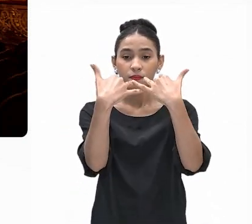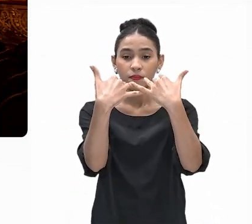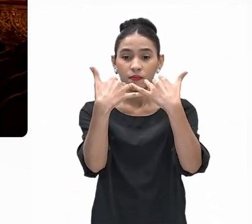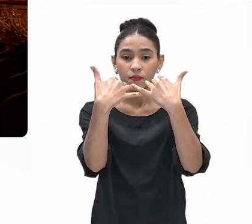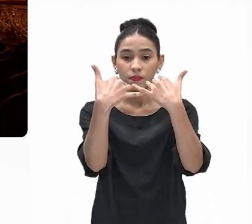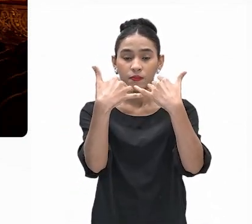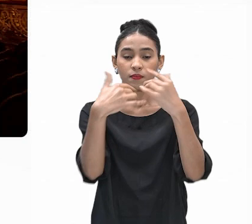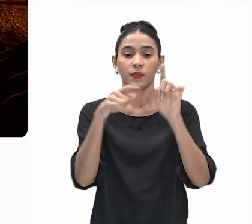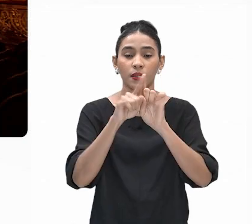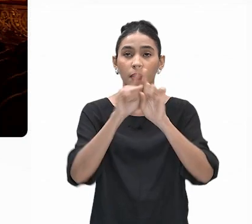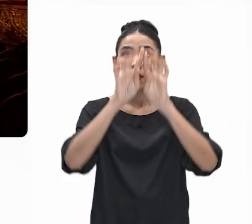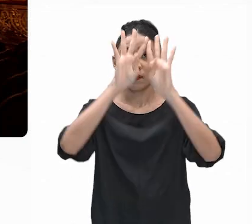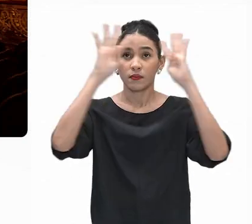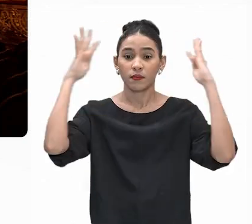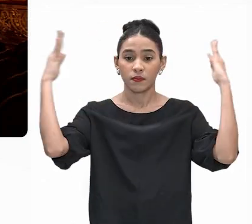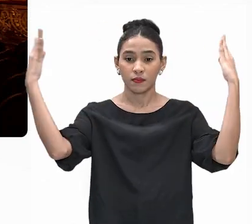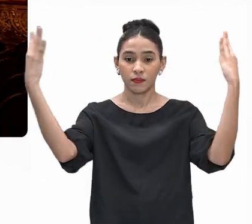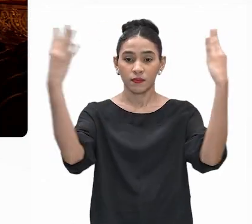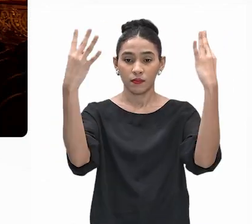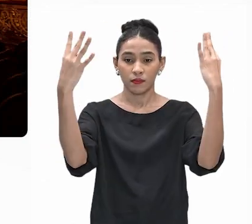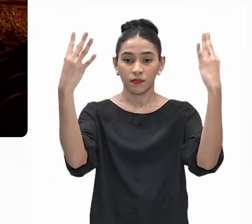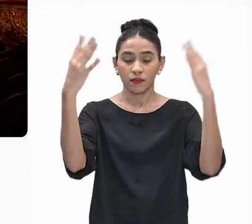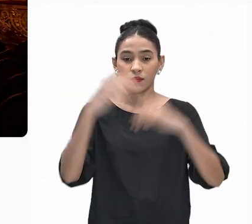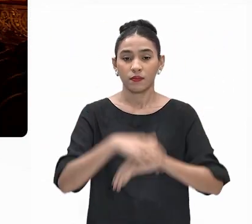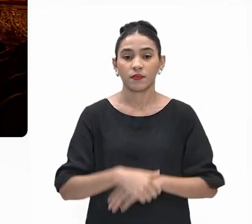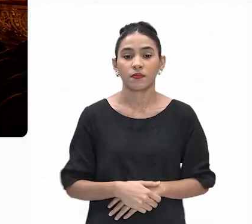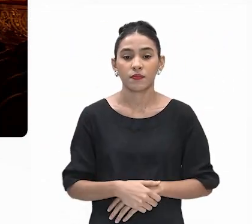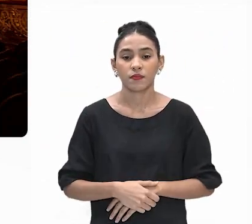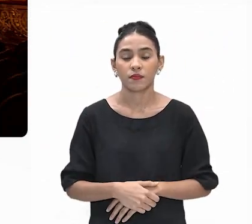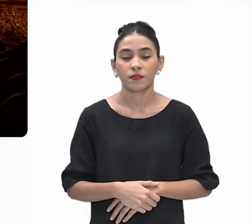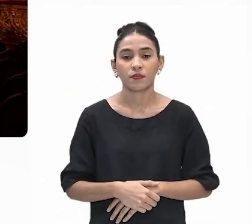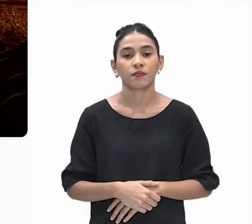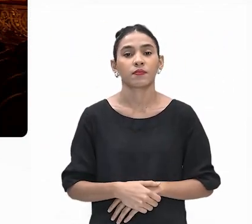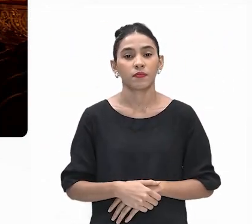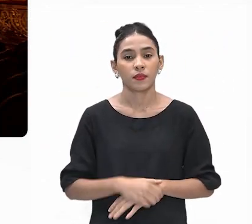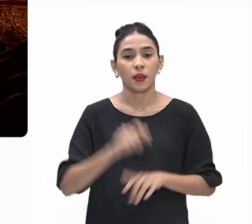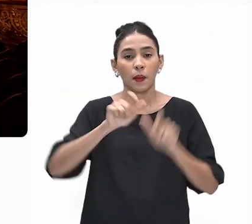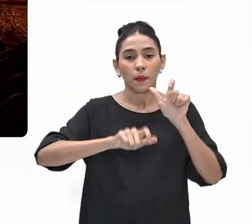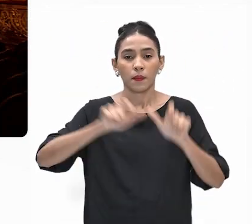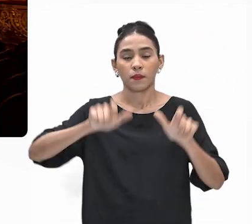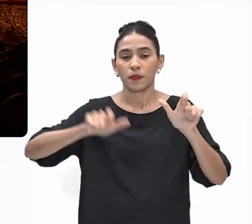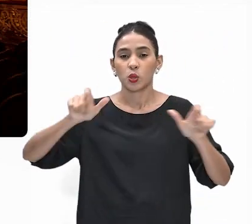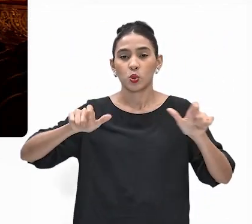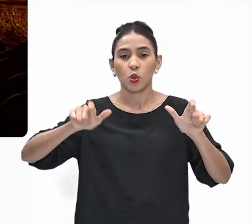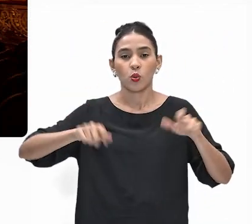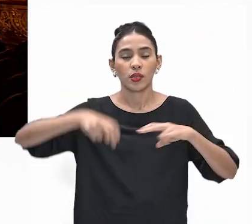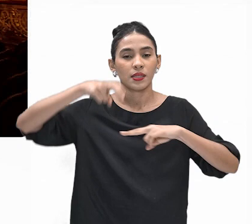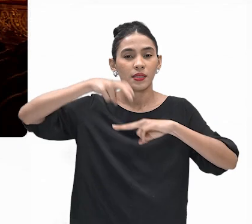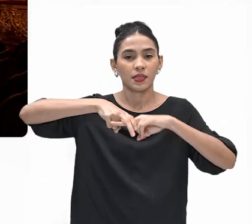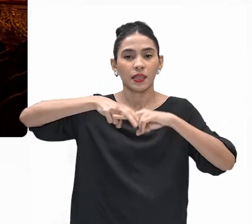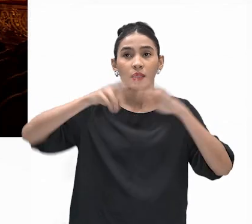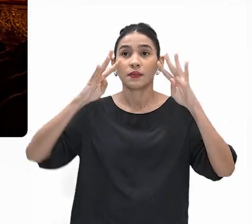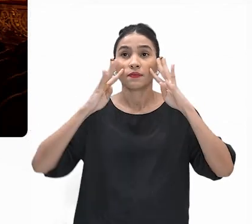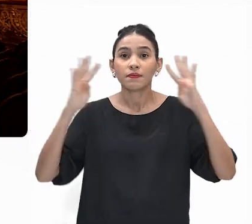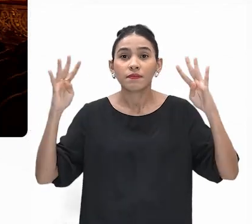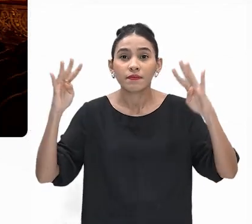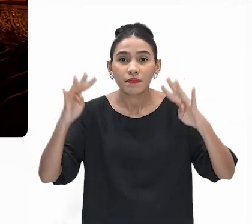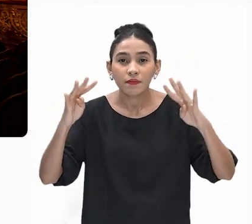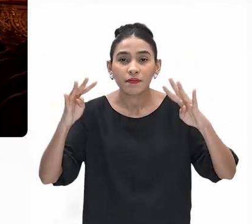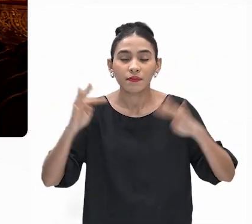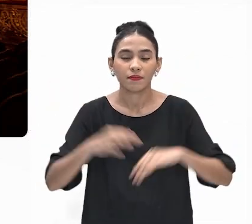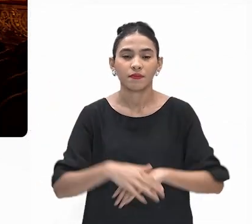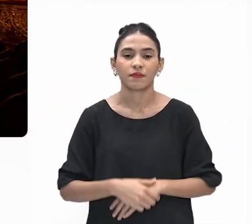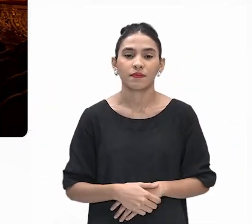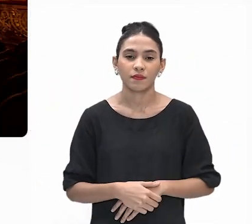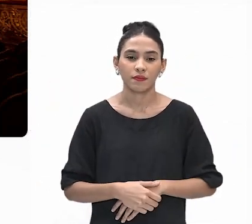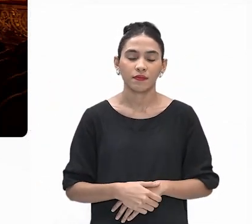os camarotes e a plateia, onde fica a plateia. O que é a plateia? A plateia é onde o público vai se acomodar. Nós somos